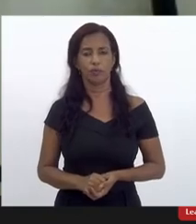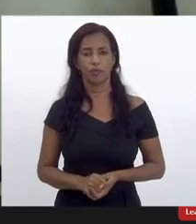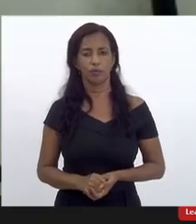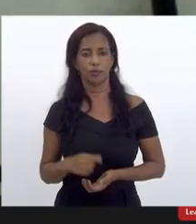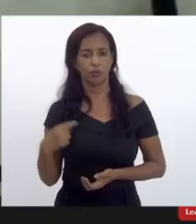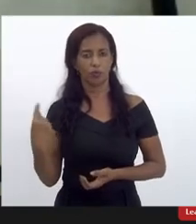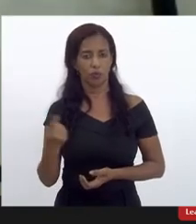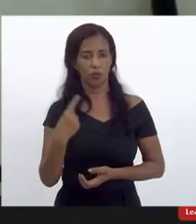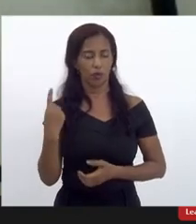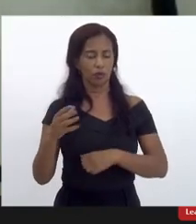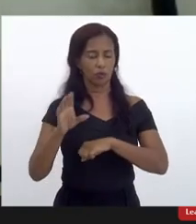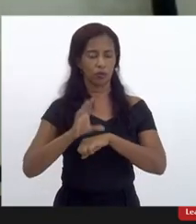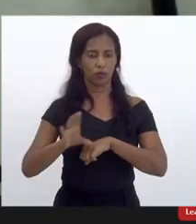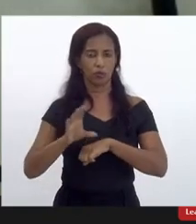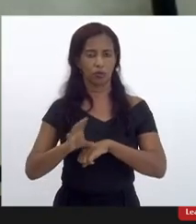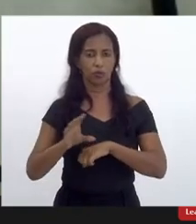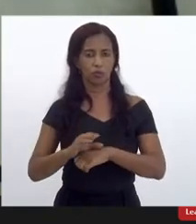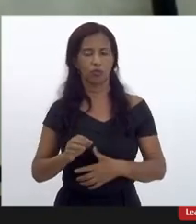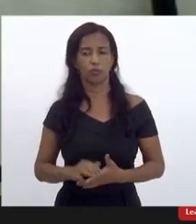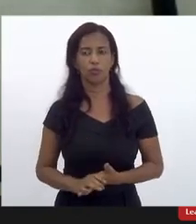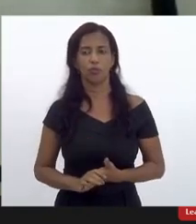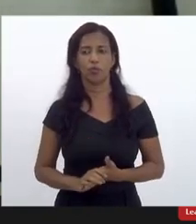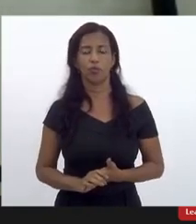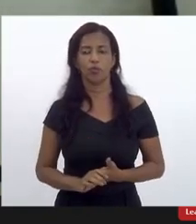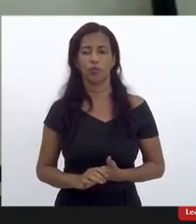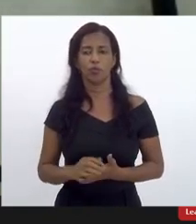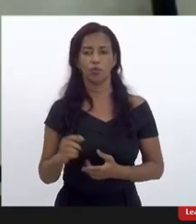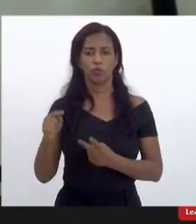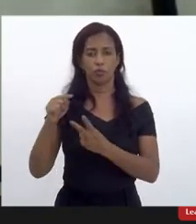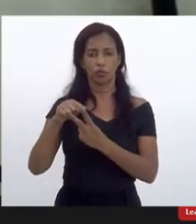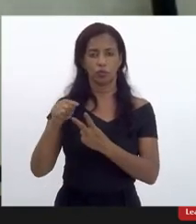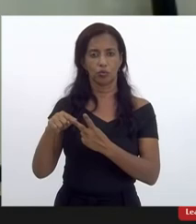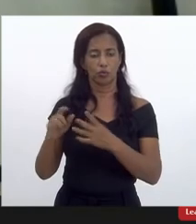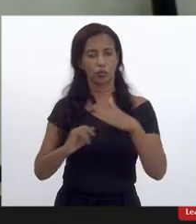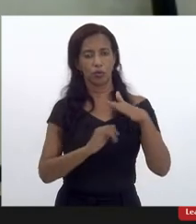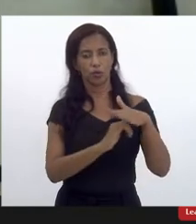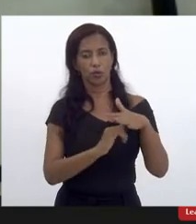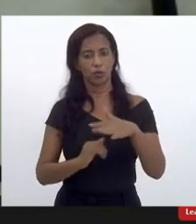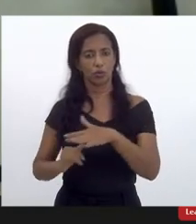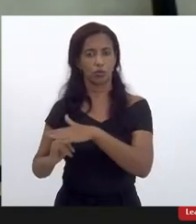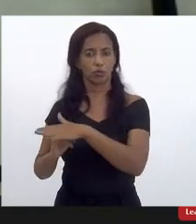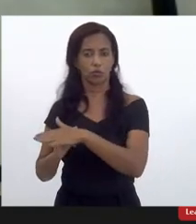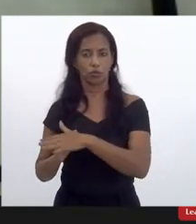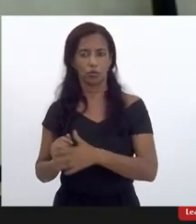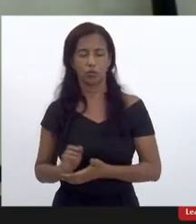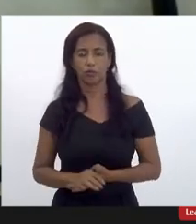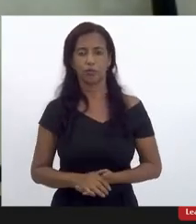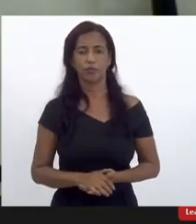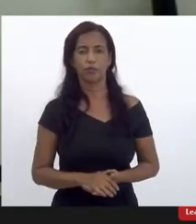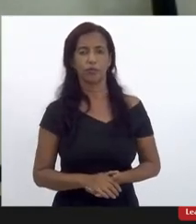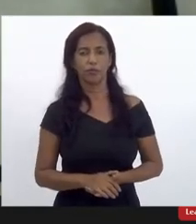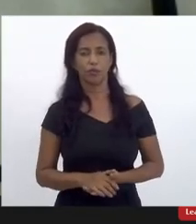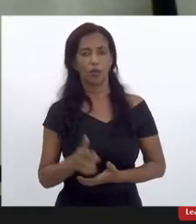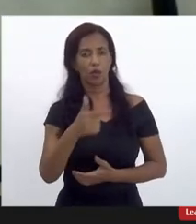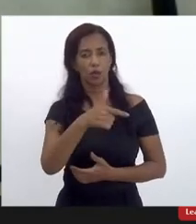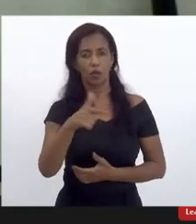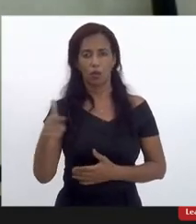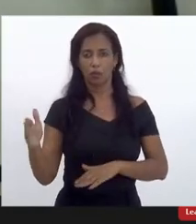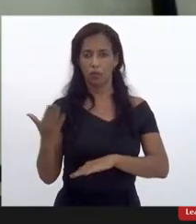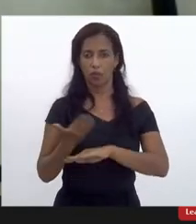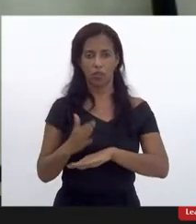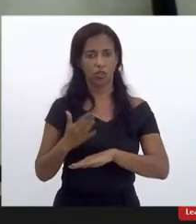Os nossos cursos, né, das unidades, com exceção dos dois institutos de educação, não tem o